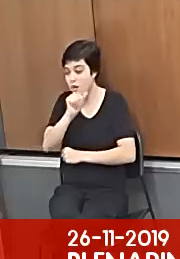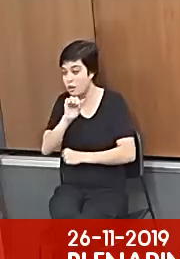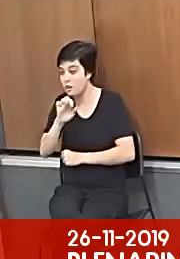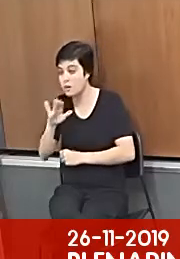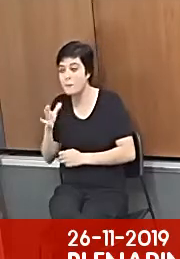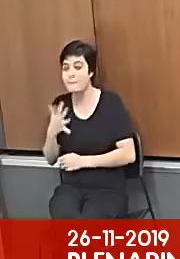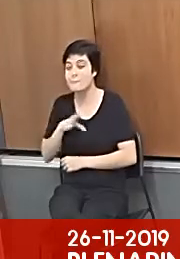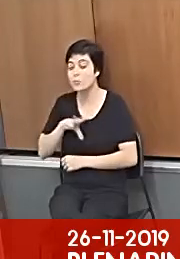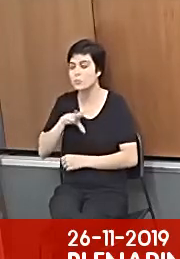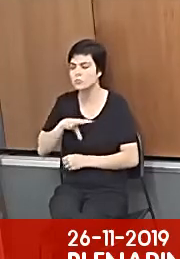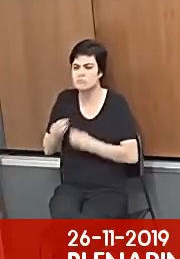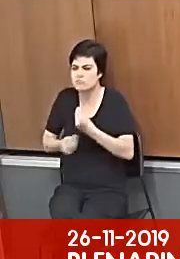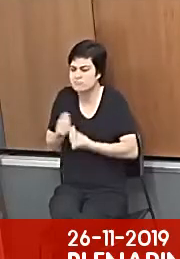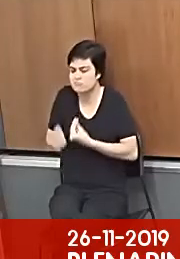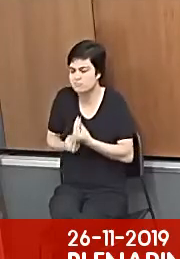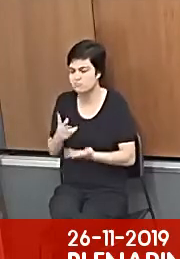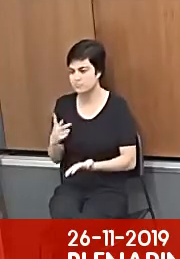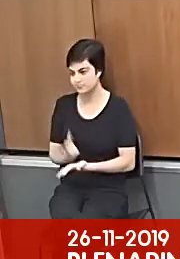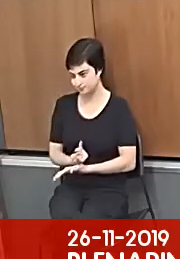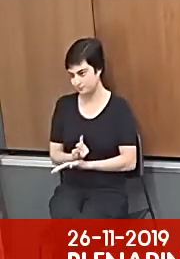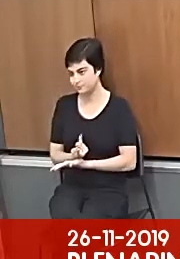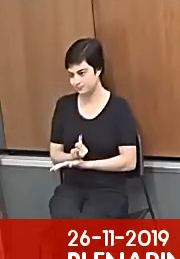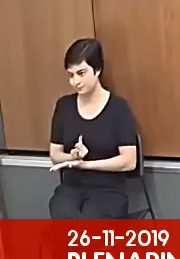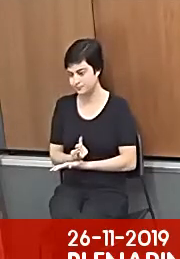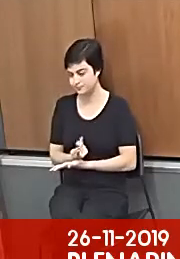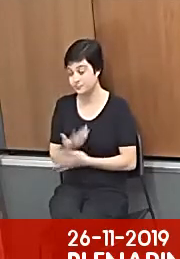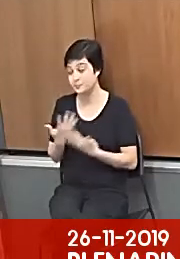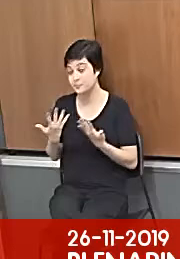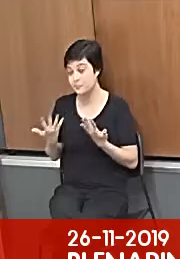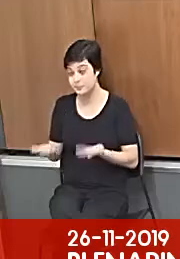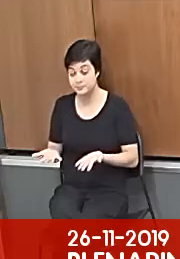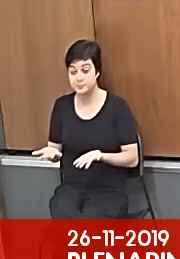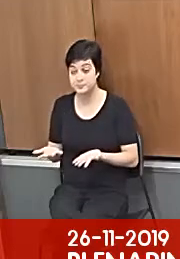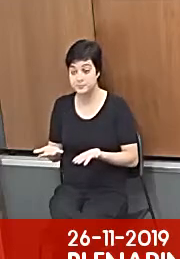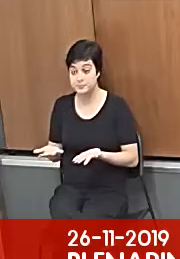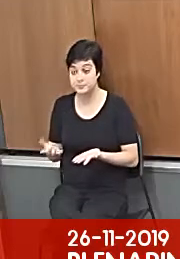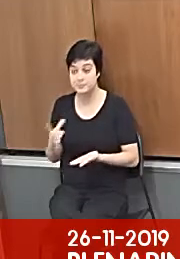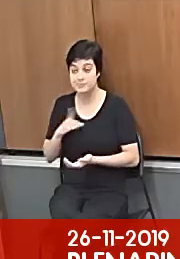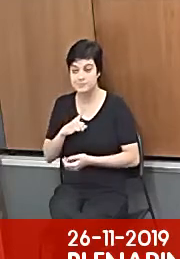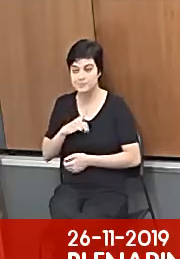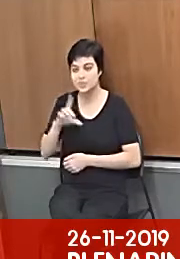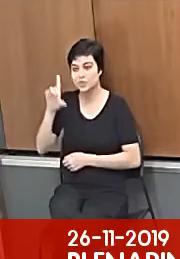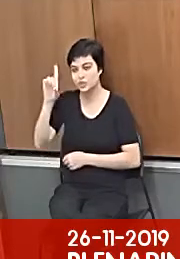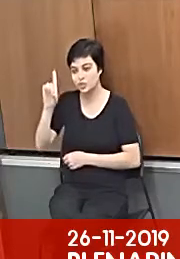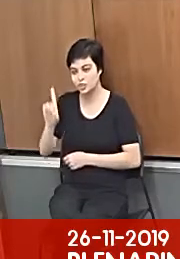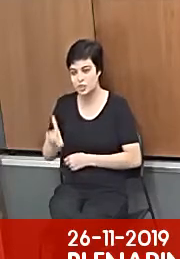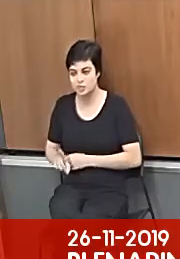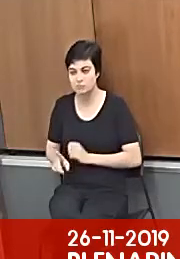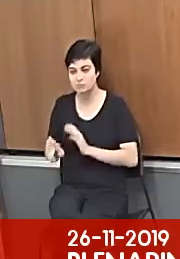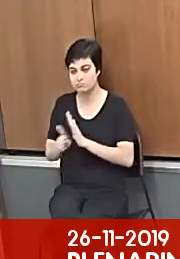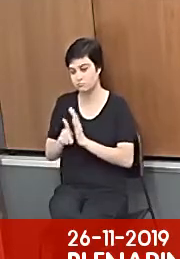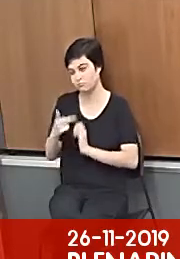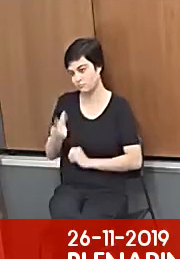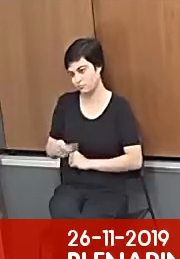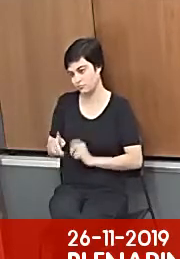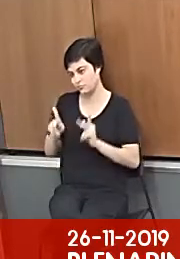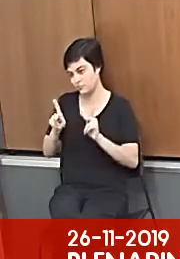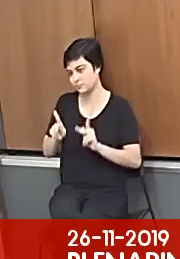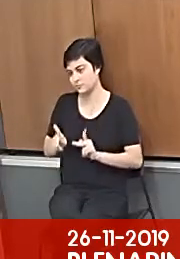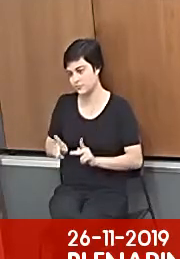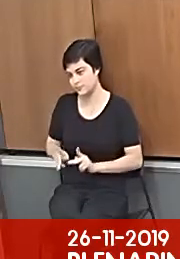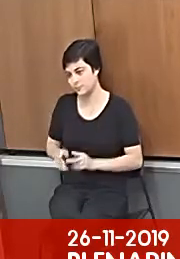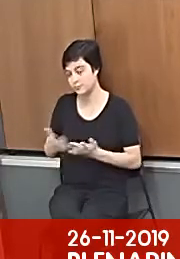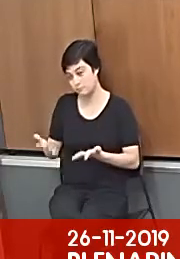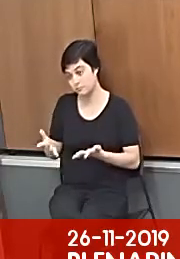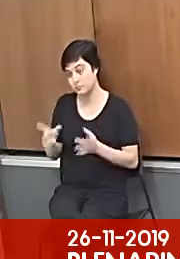português? Como que ela será feita? Então, são direitos do cidadão brasileiro, e aí, no